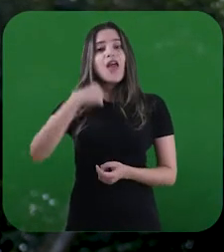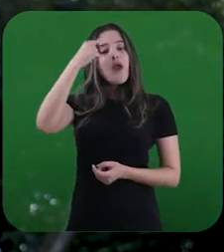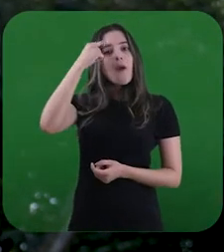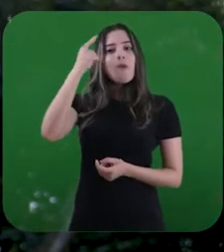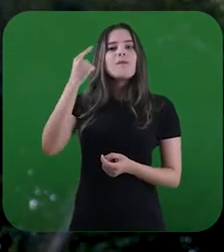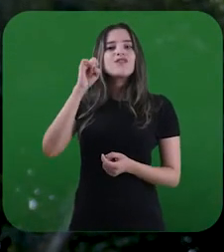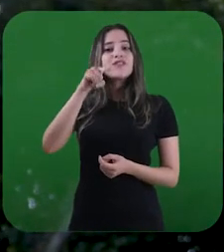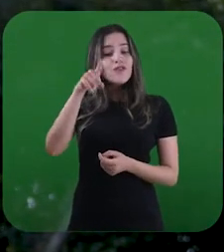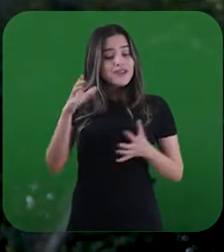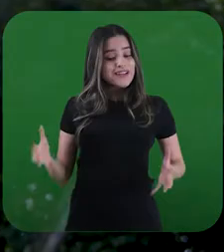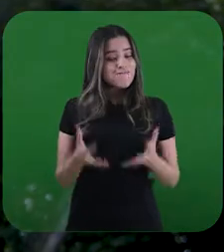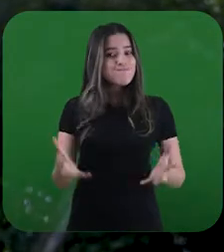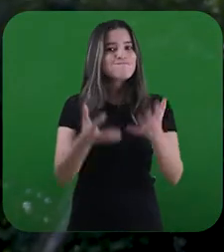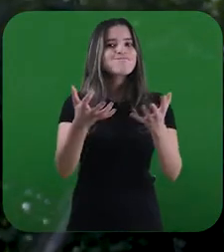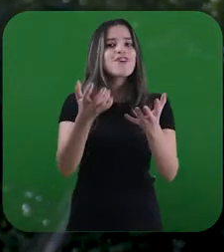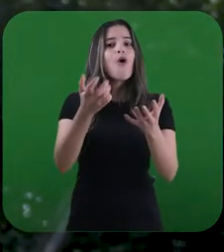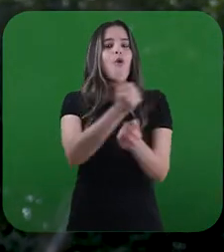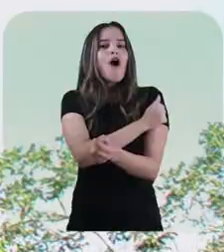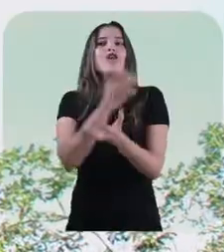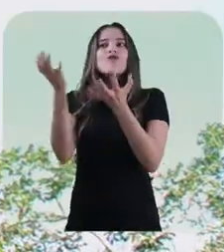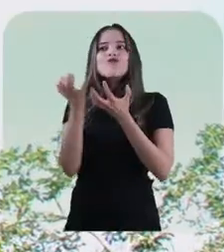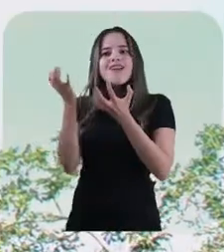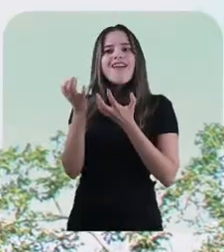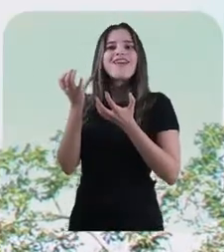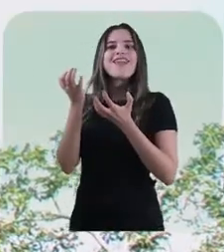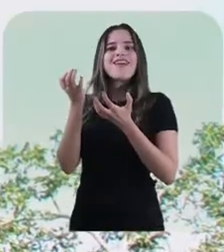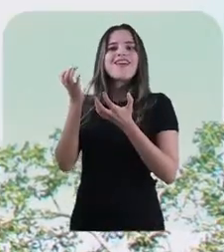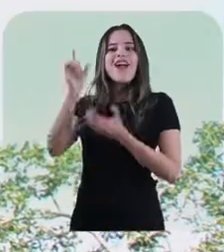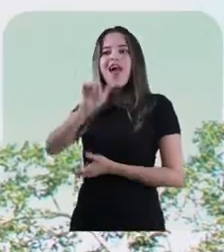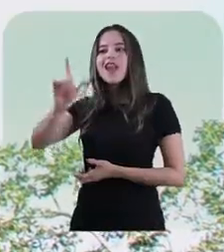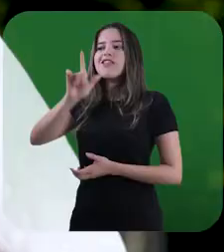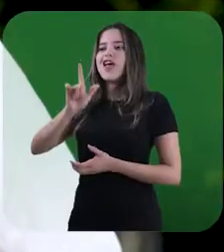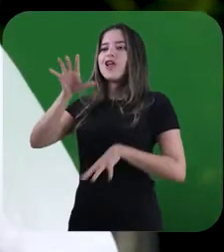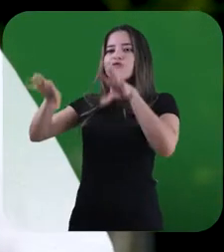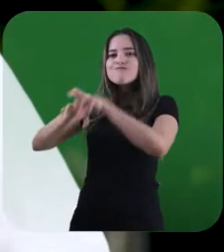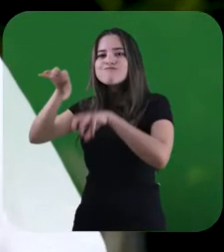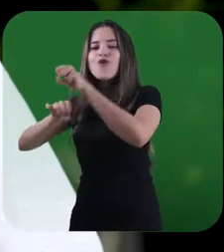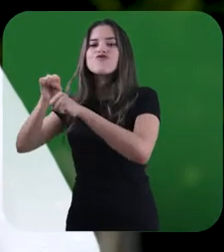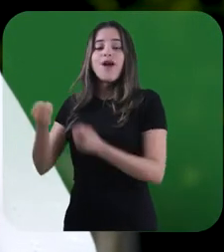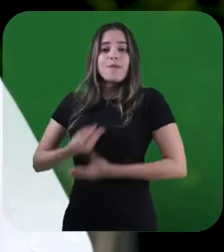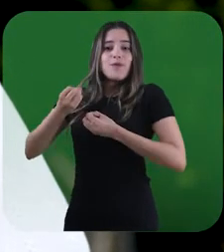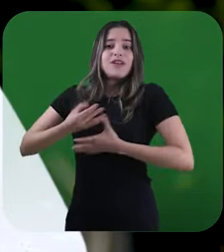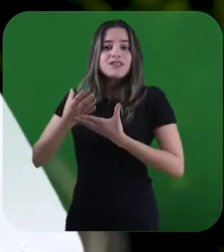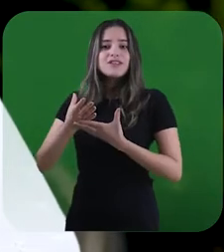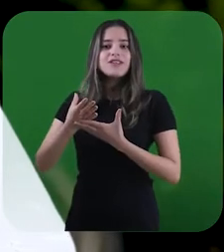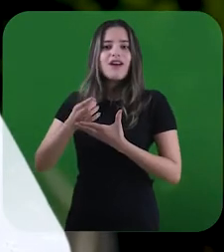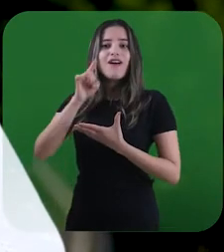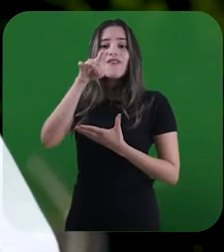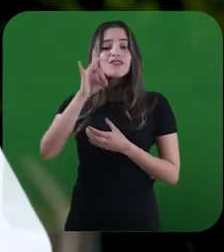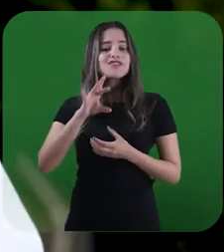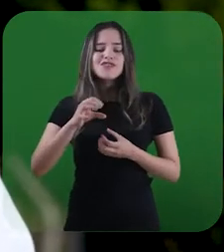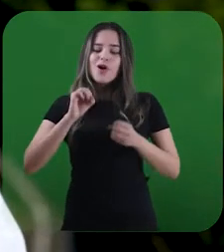aluno a ter esse papel se aproximar da literatura ou então ele tem uma verticalização ele é